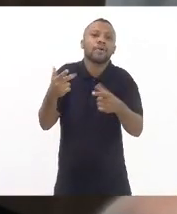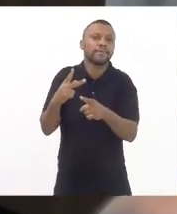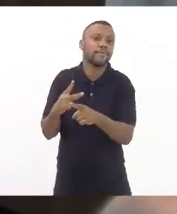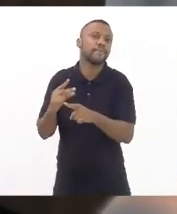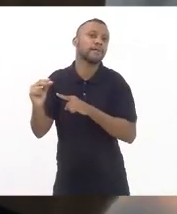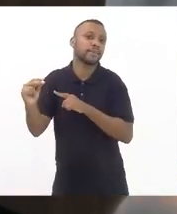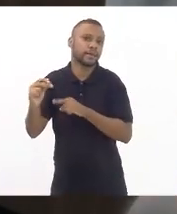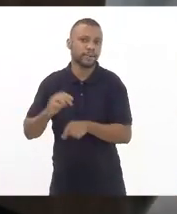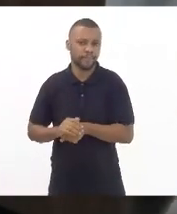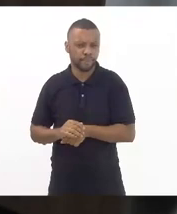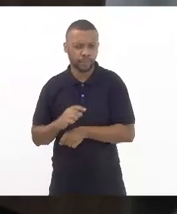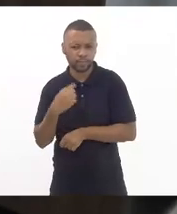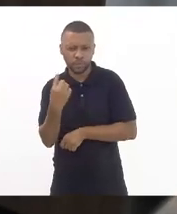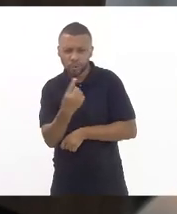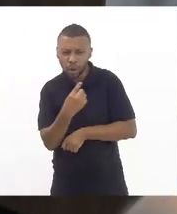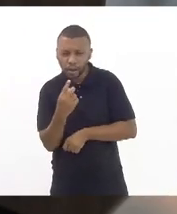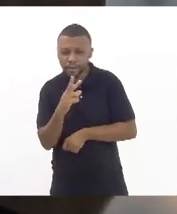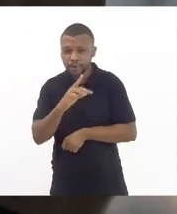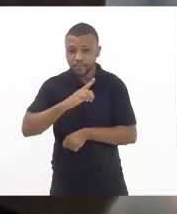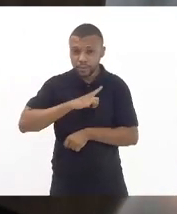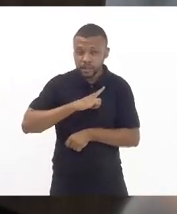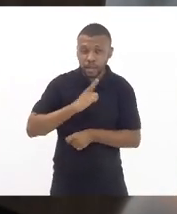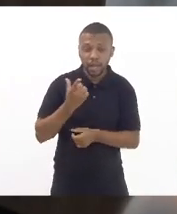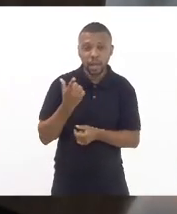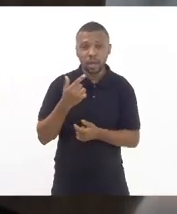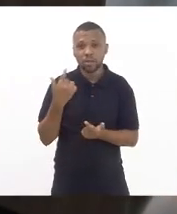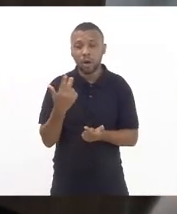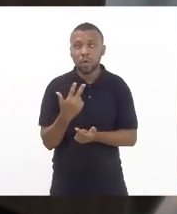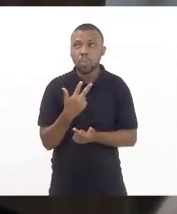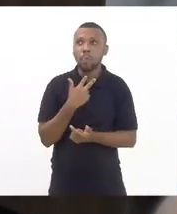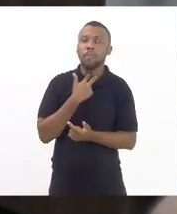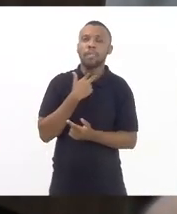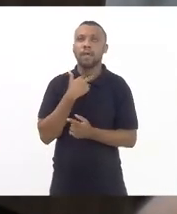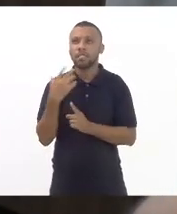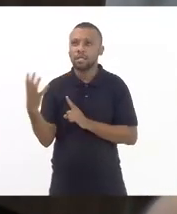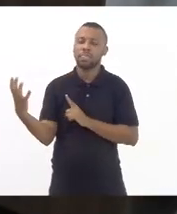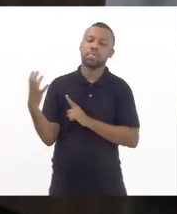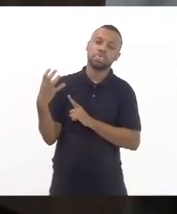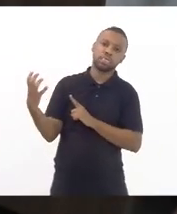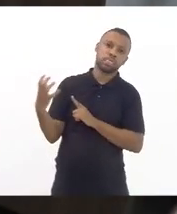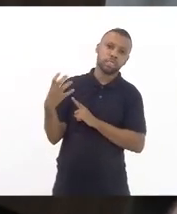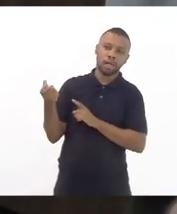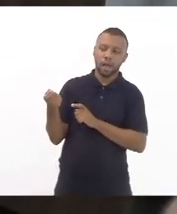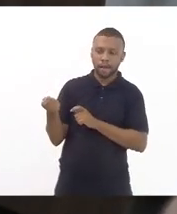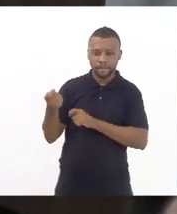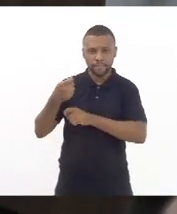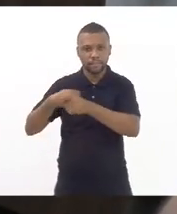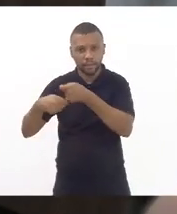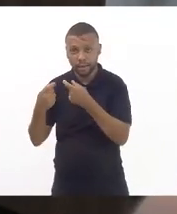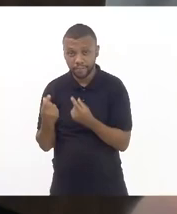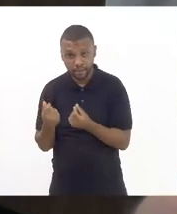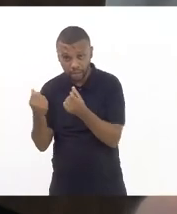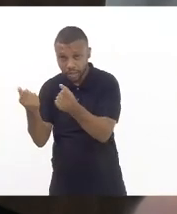vamos cair na esparrela de que não poderemos fazer um impacto financeiro por causa do período eleitoral?